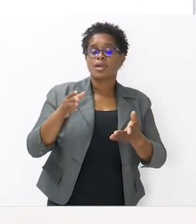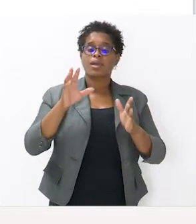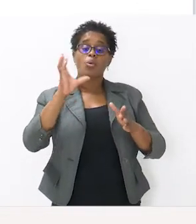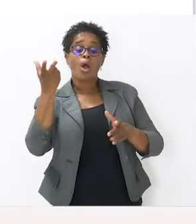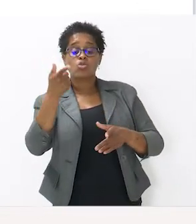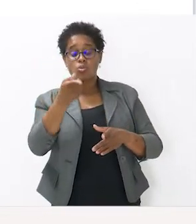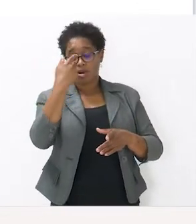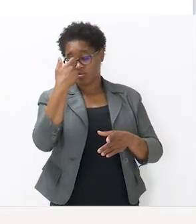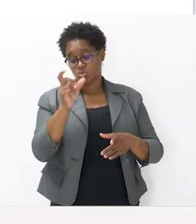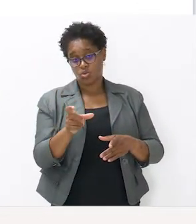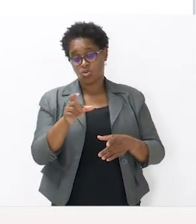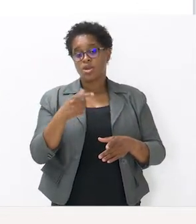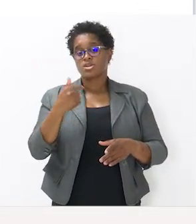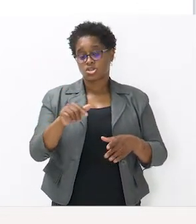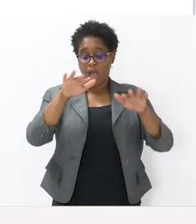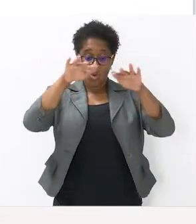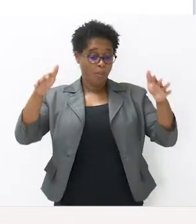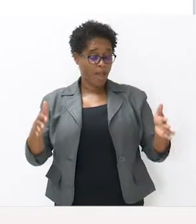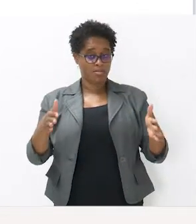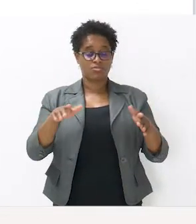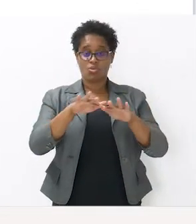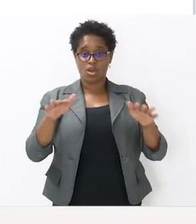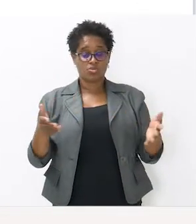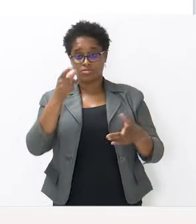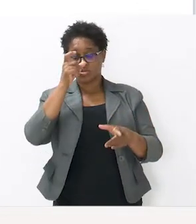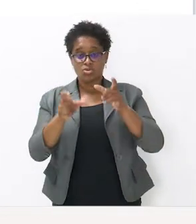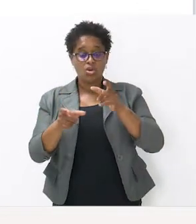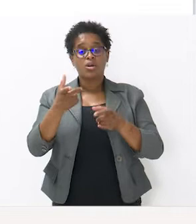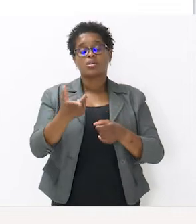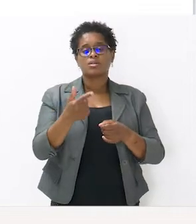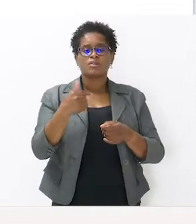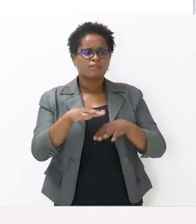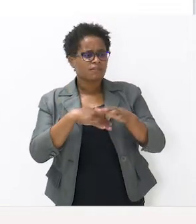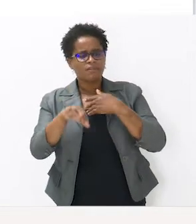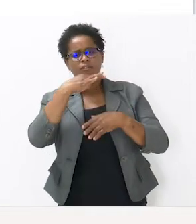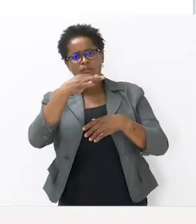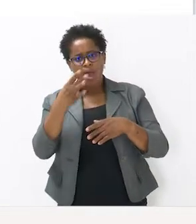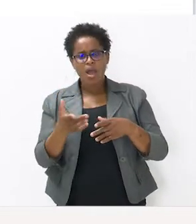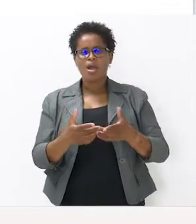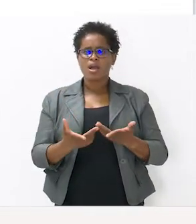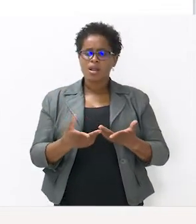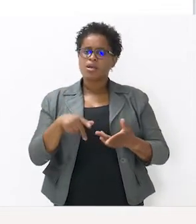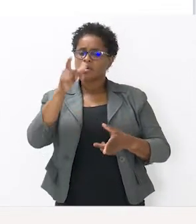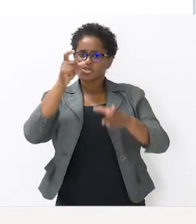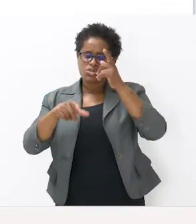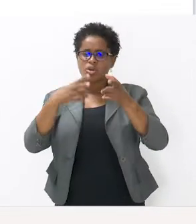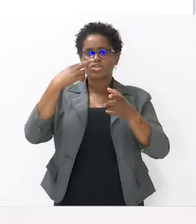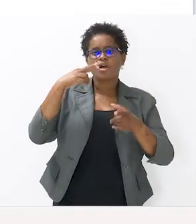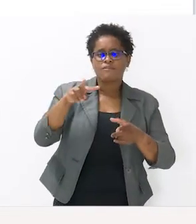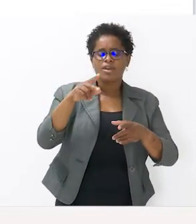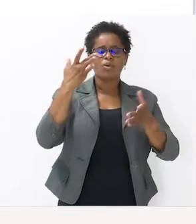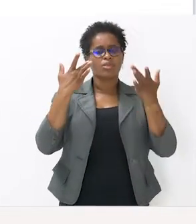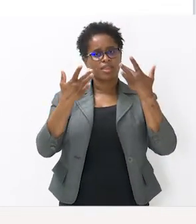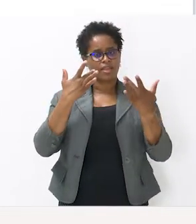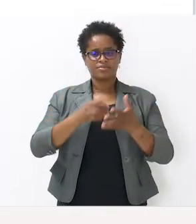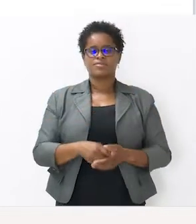uma personagem, uma pessoa que está no palco, um ator, faz um comentário para os espectadores, para as pessoas que estão a assistir.